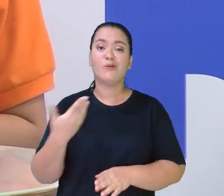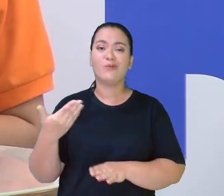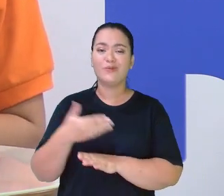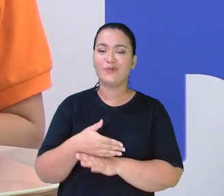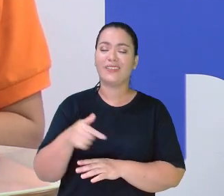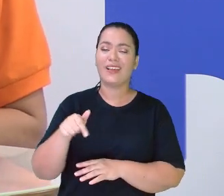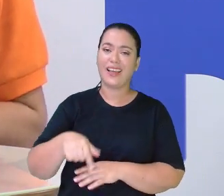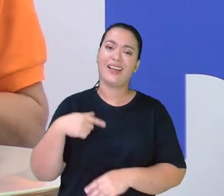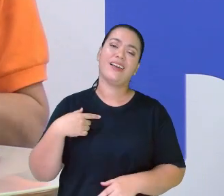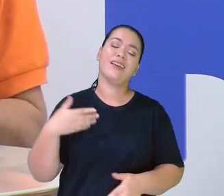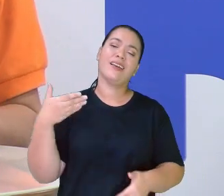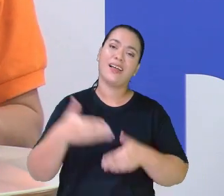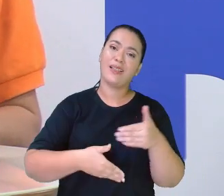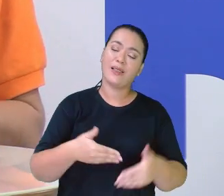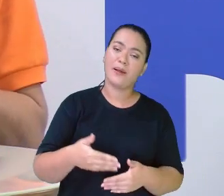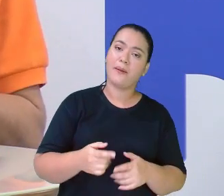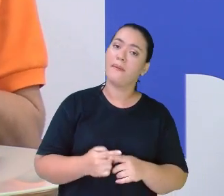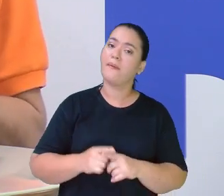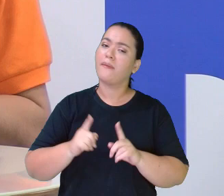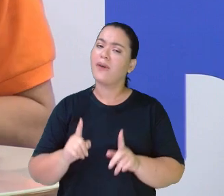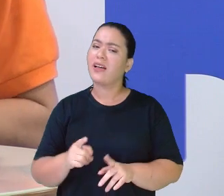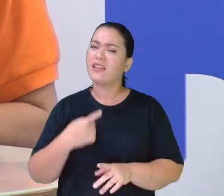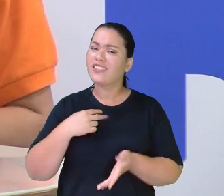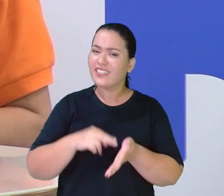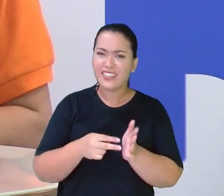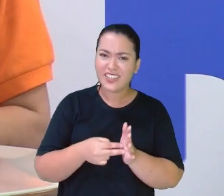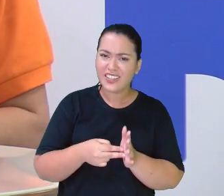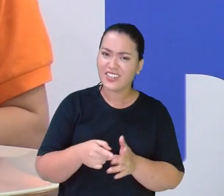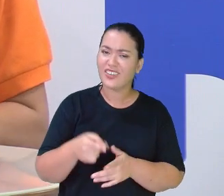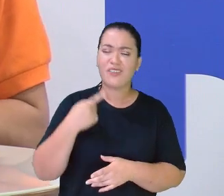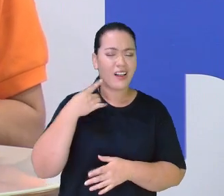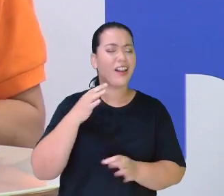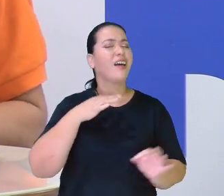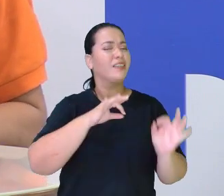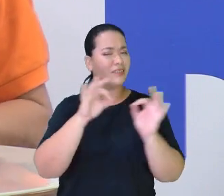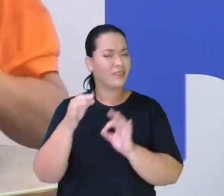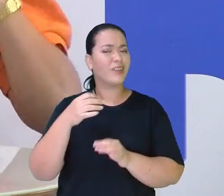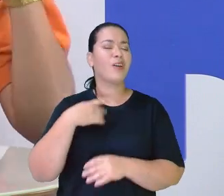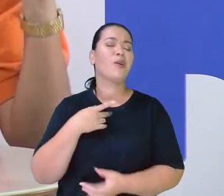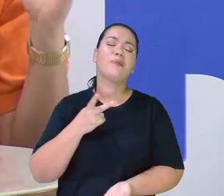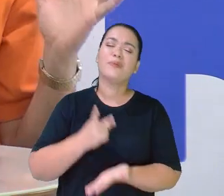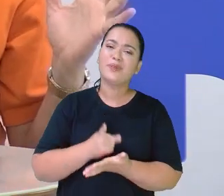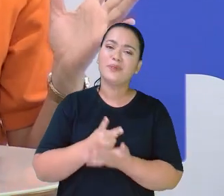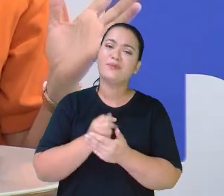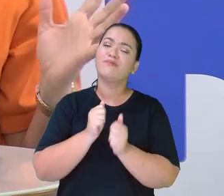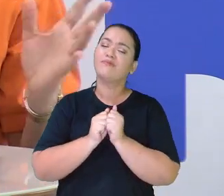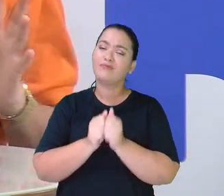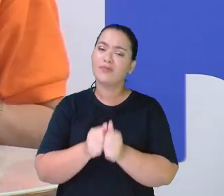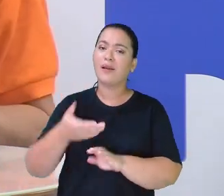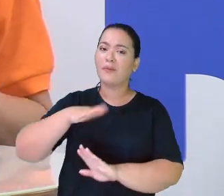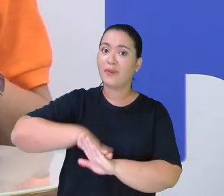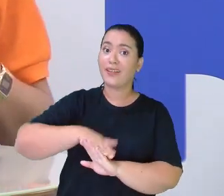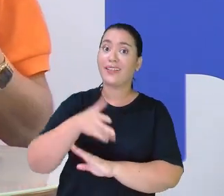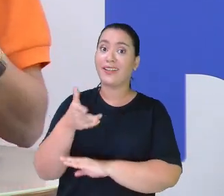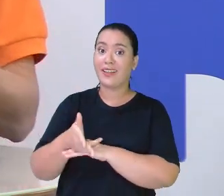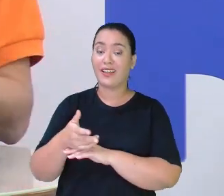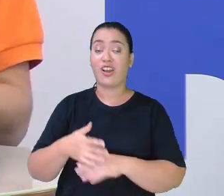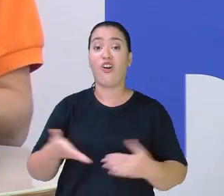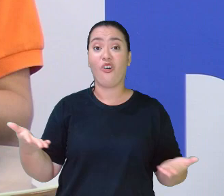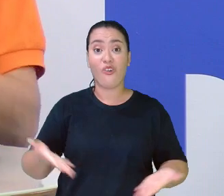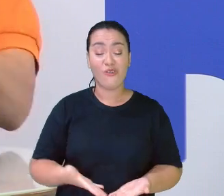da professora, né? Mas isso não significa que eu não assisto, permaneço acompanhando por trás das câmeras. Hoje eu vou